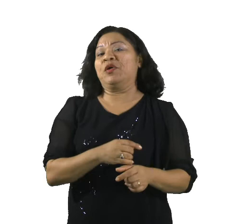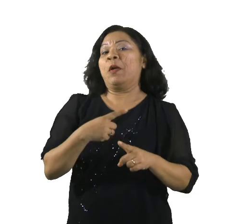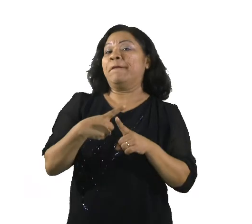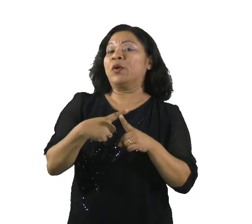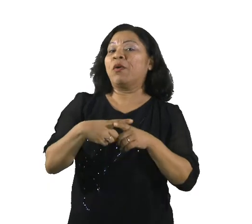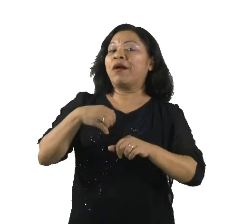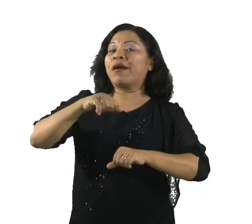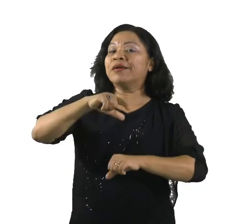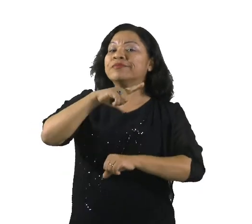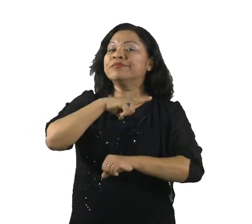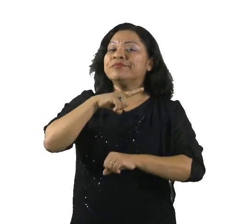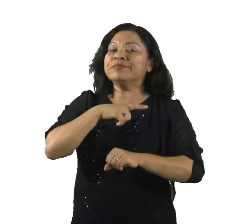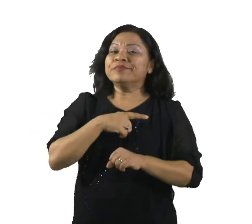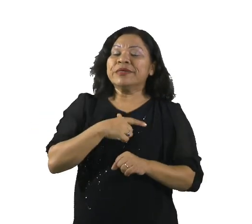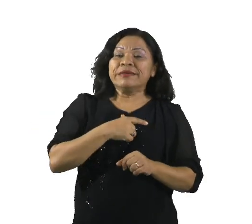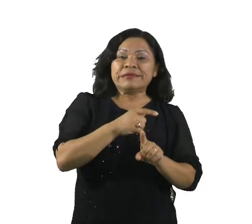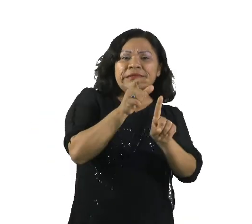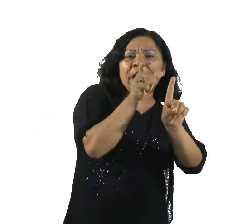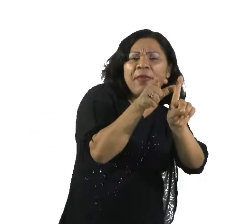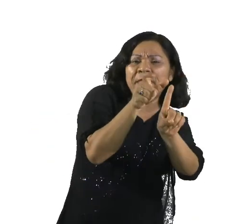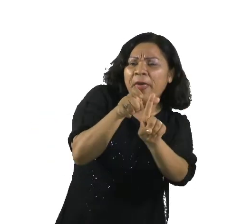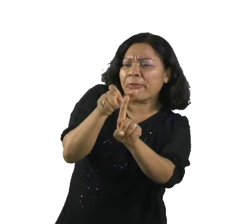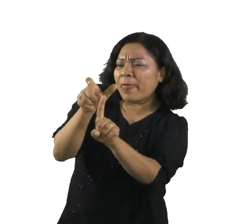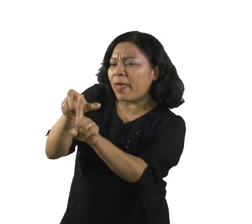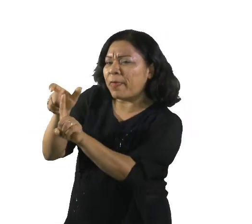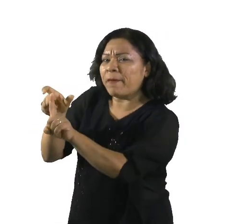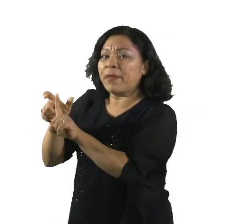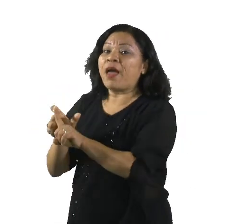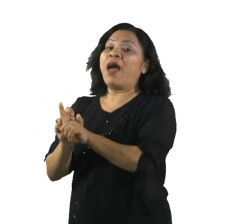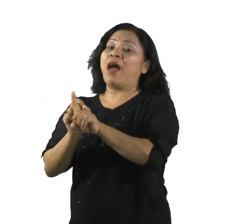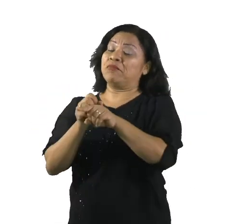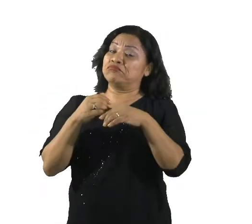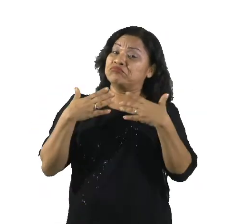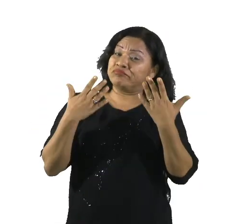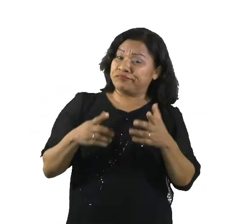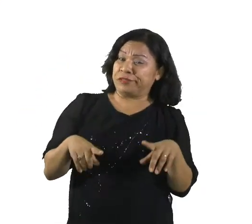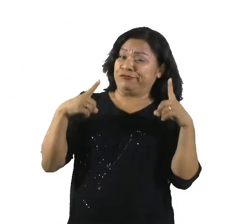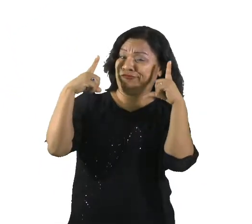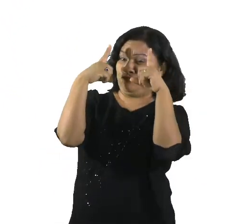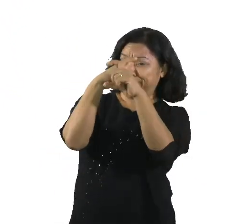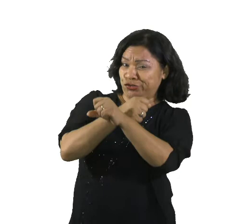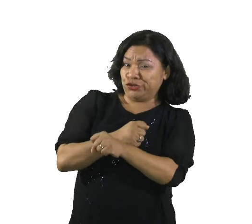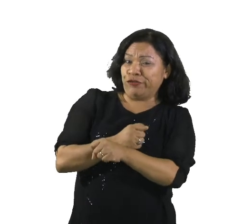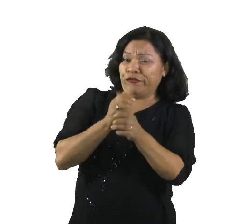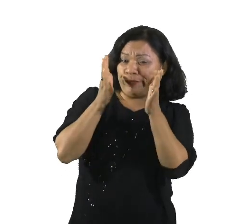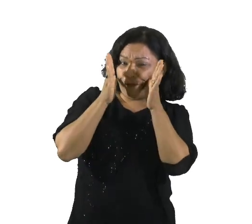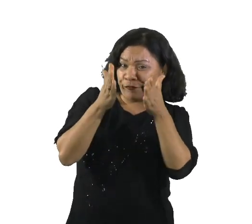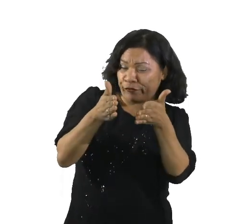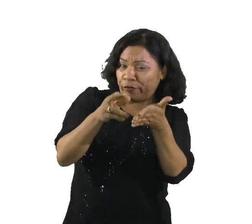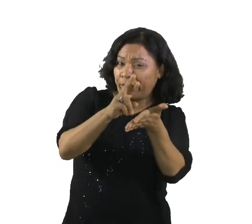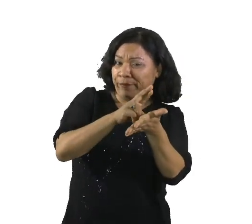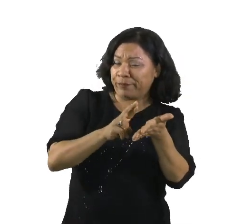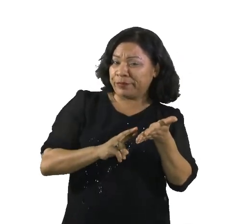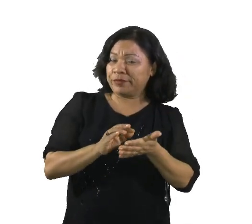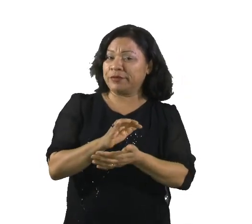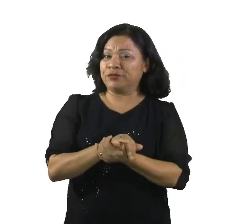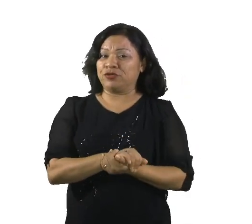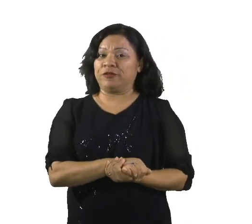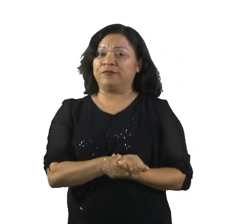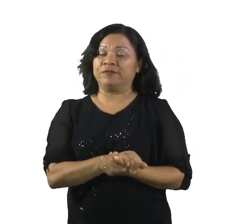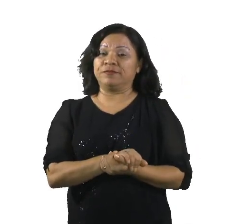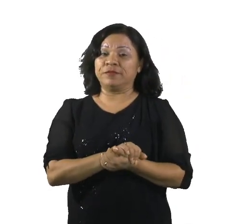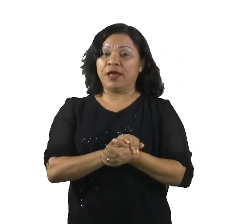personagens, é preciso uma atenção maior para se fixar na narrativa. O grande clímax da peça está